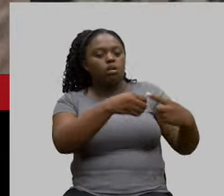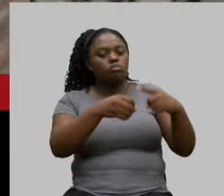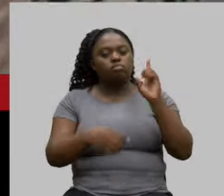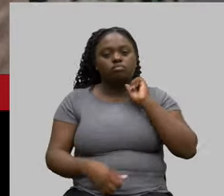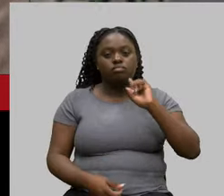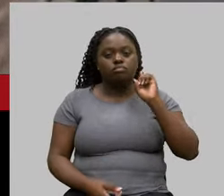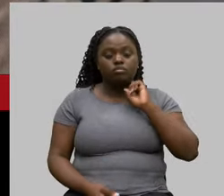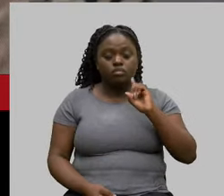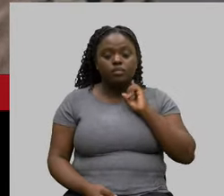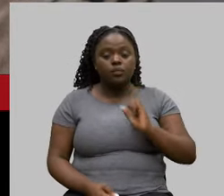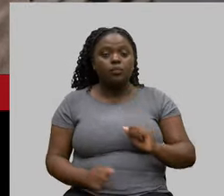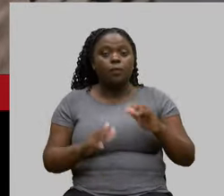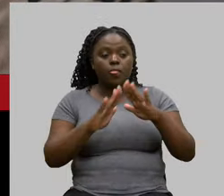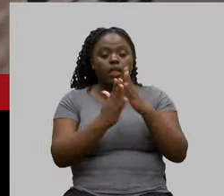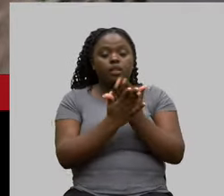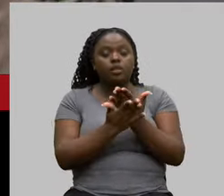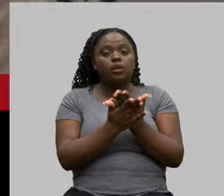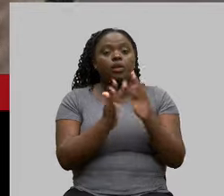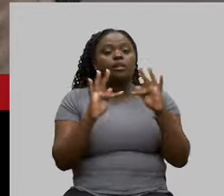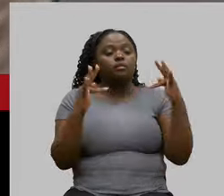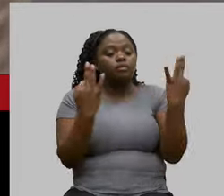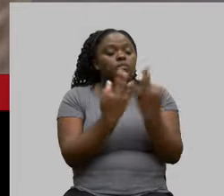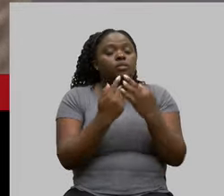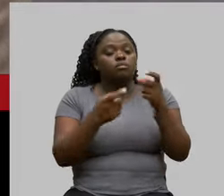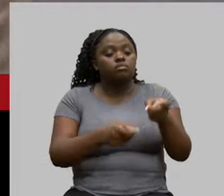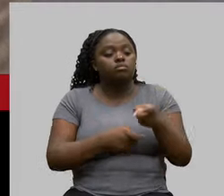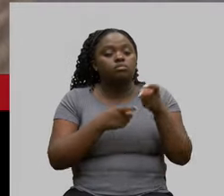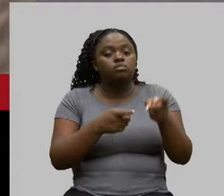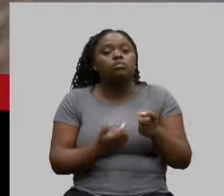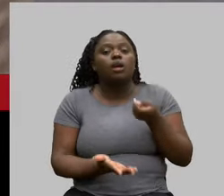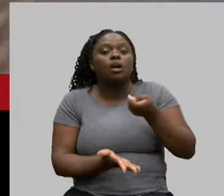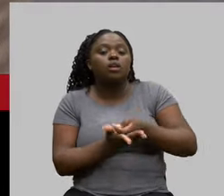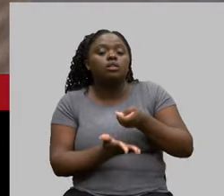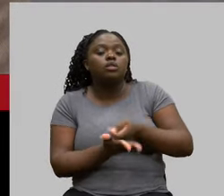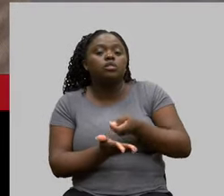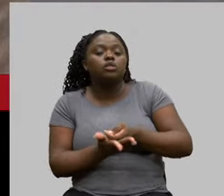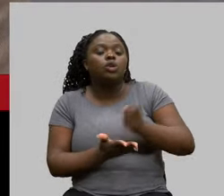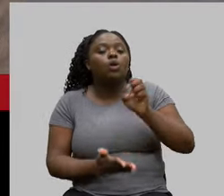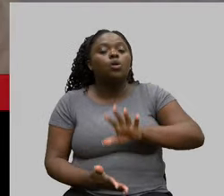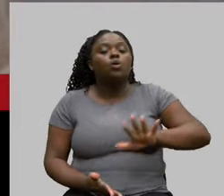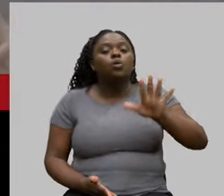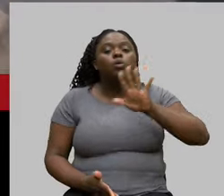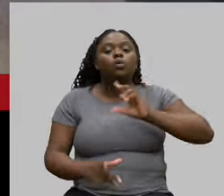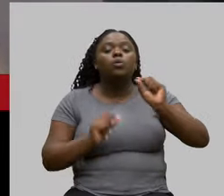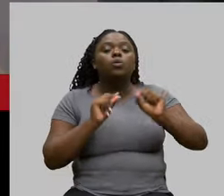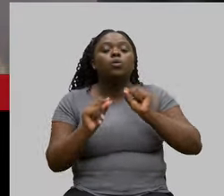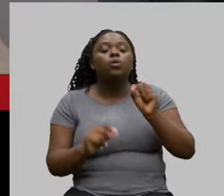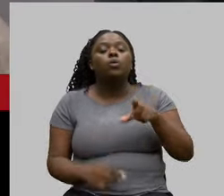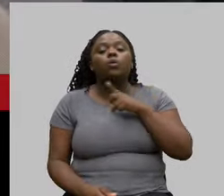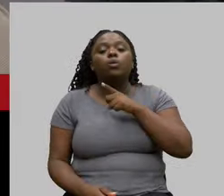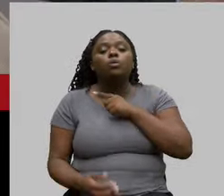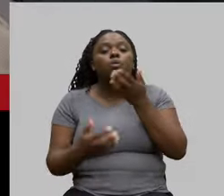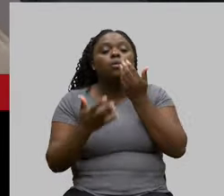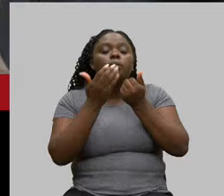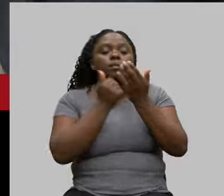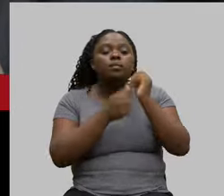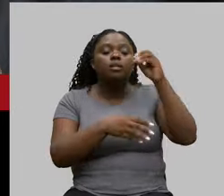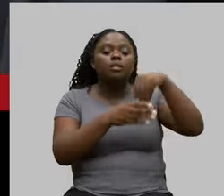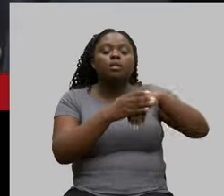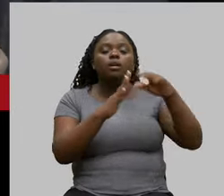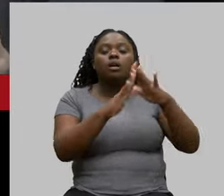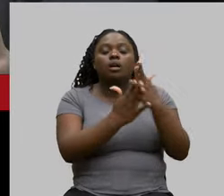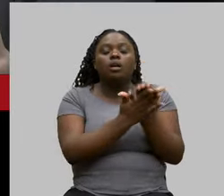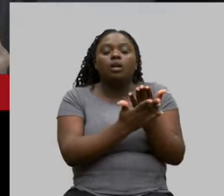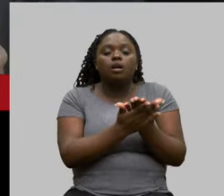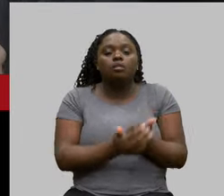escolas família agrícola exigiam do Estado o direito de ter merenda na escola Imaginem cada tema como o de